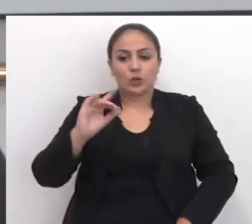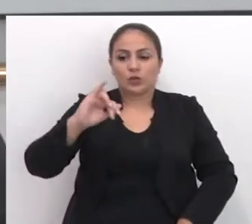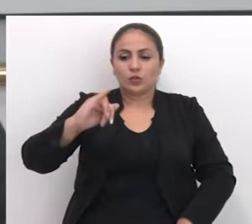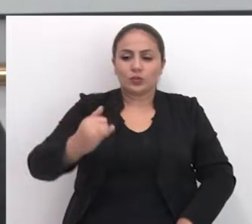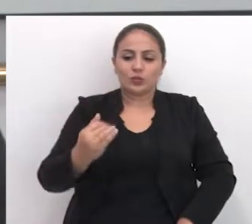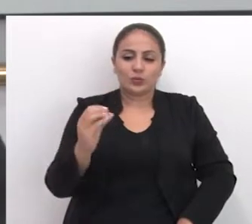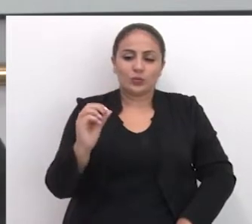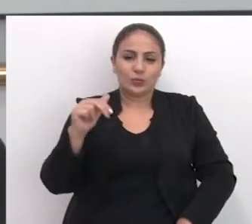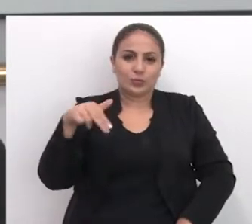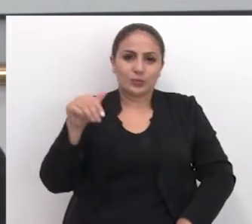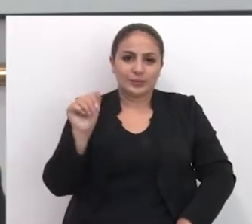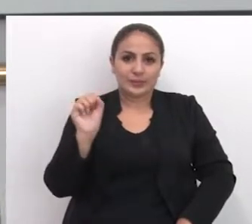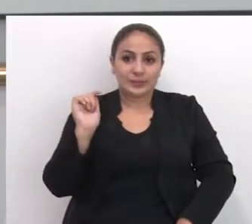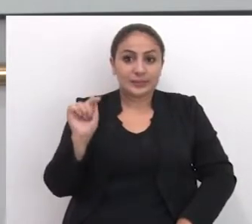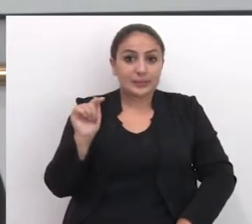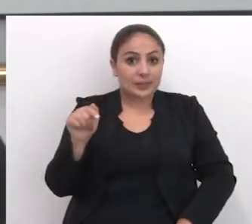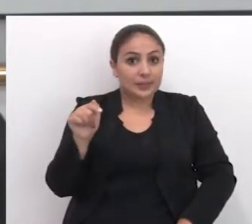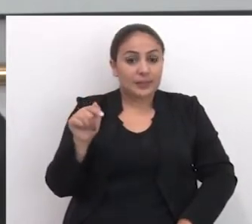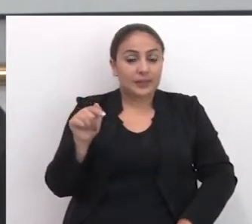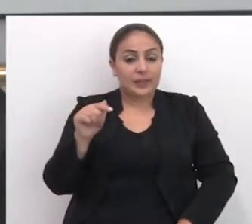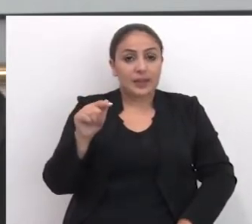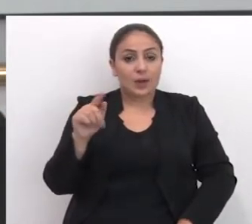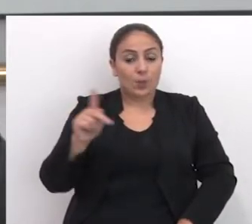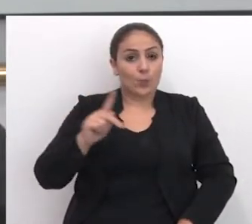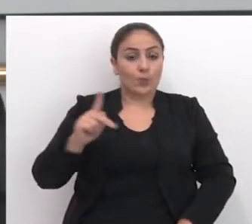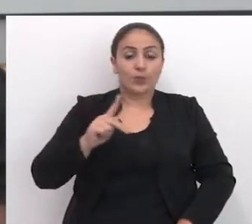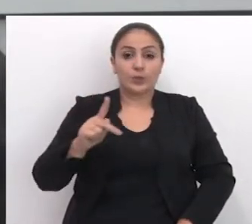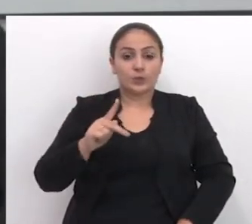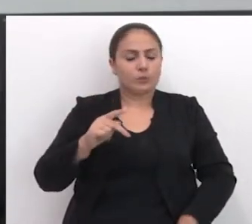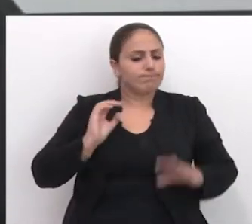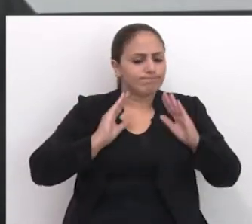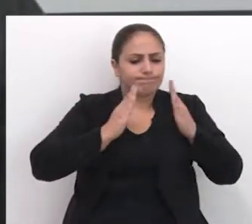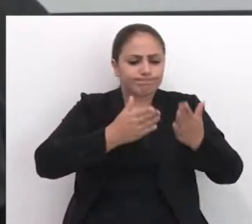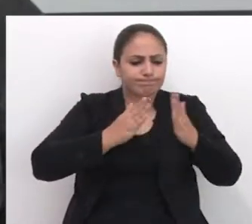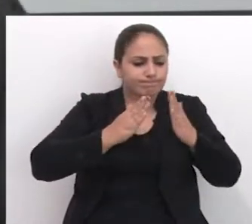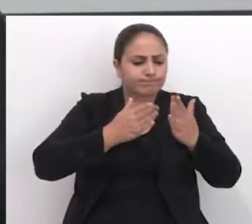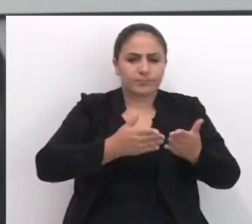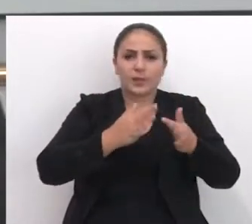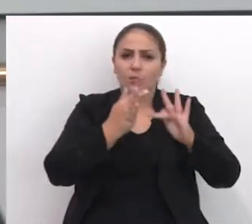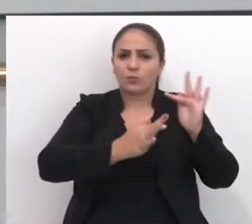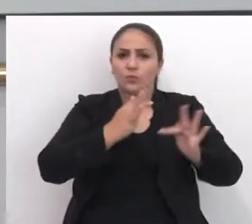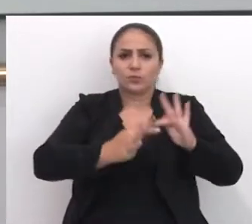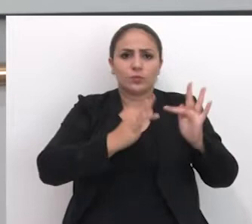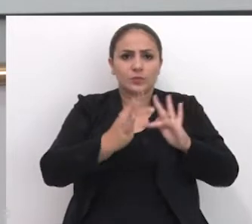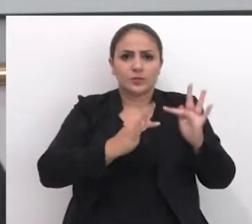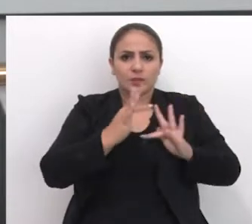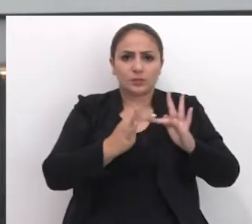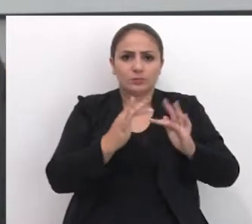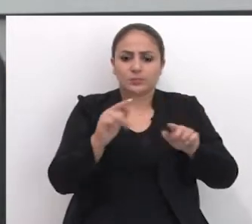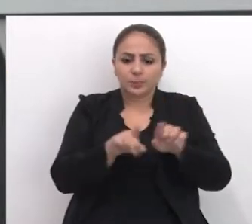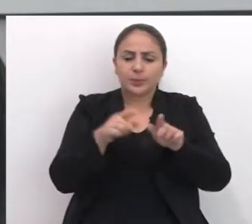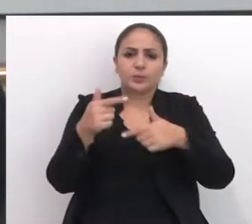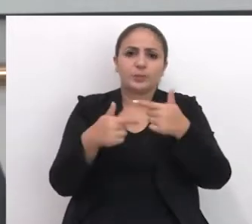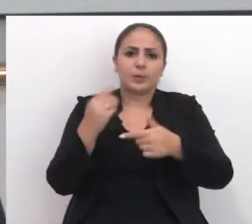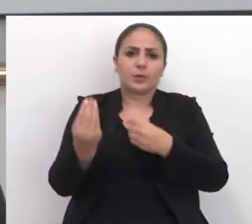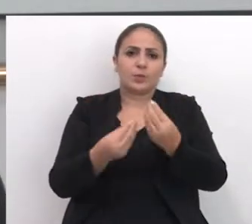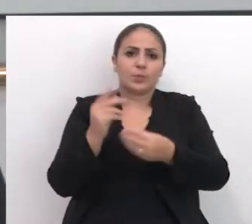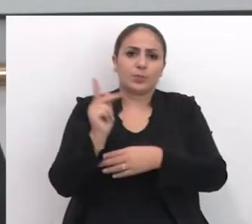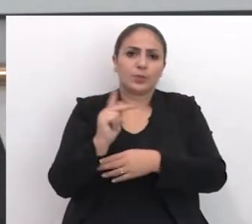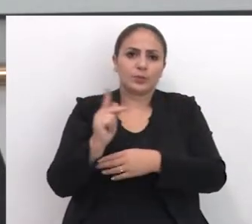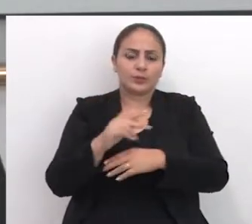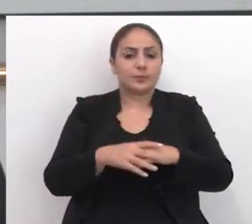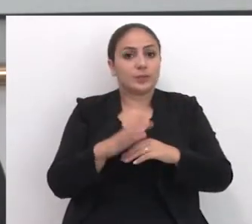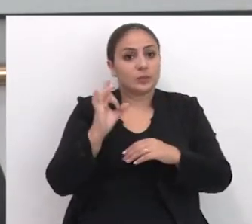é um professor daqueles que são dedicado 100% à sua função, ao seu trabalho como